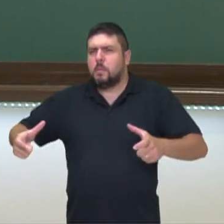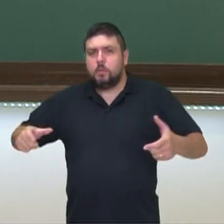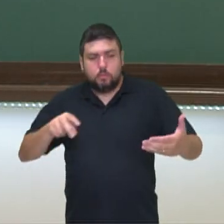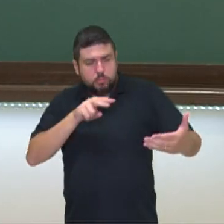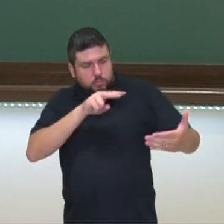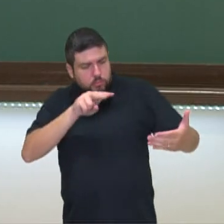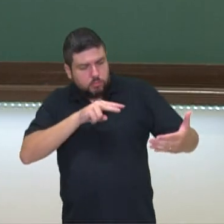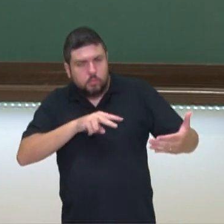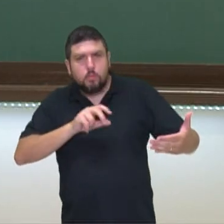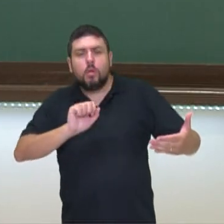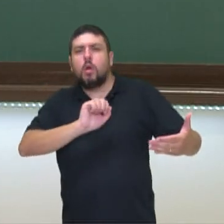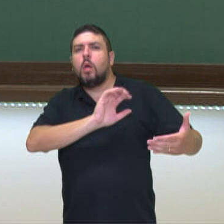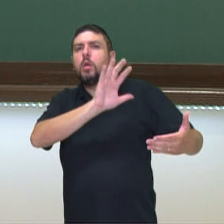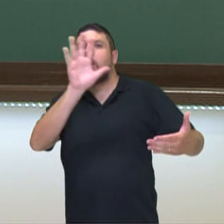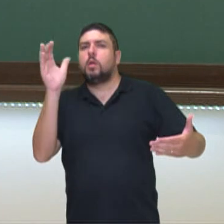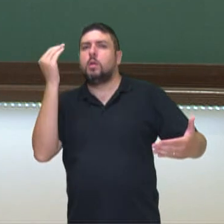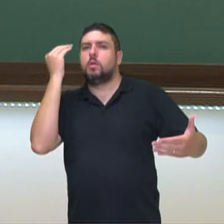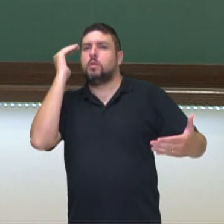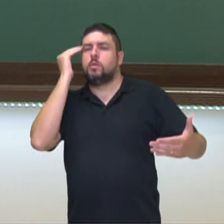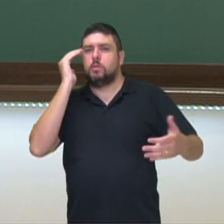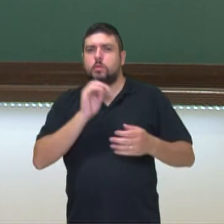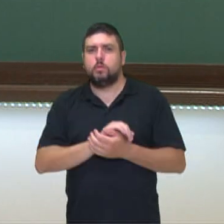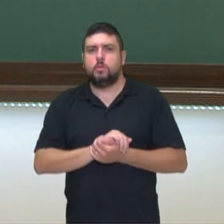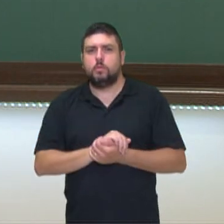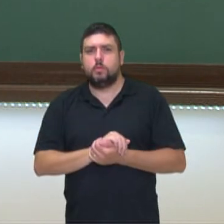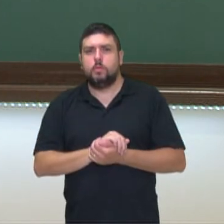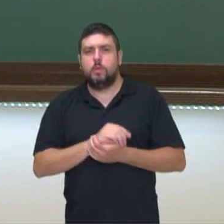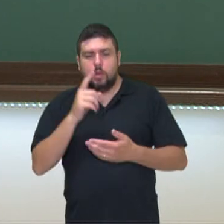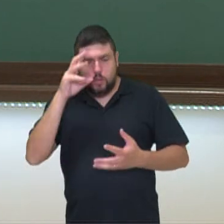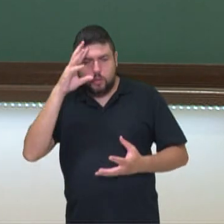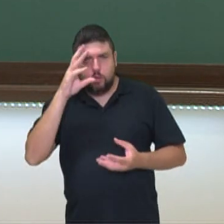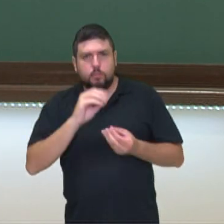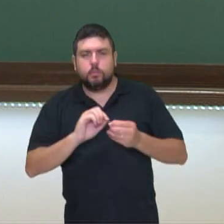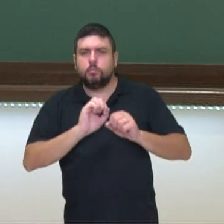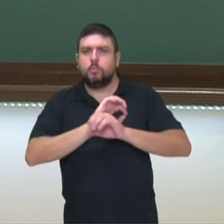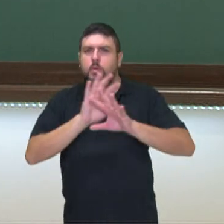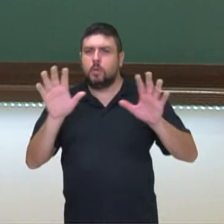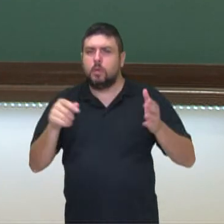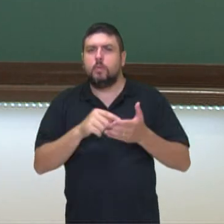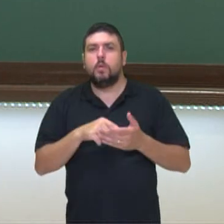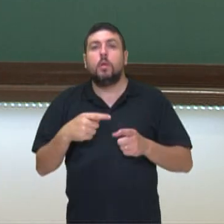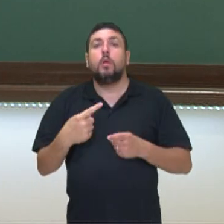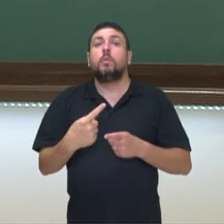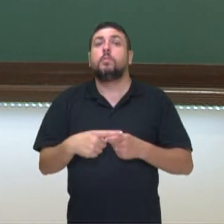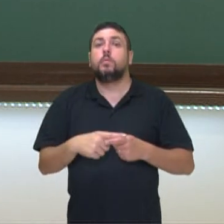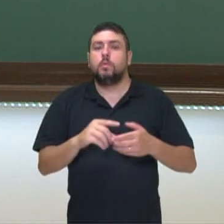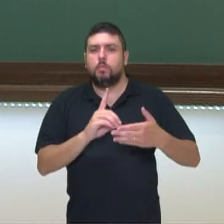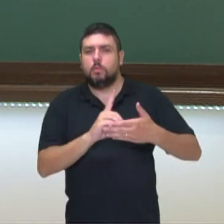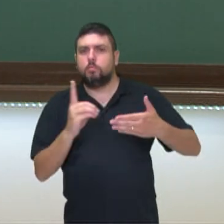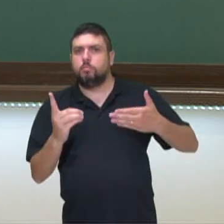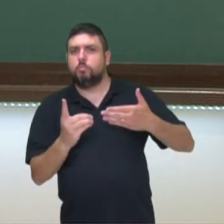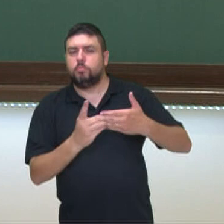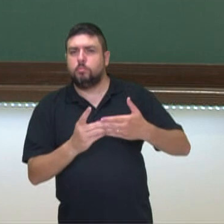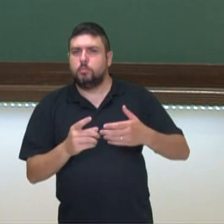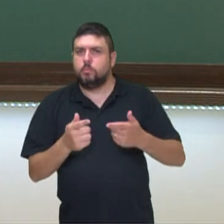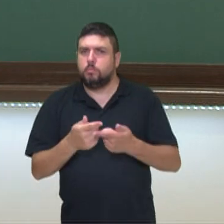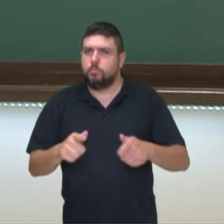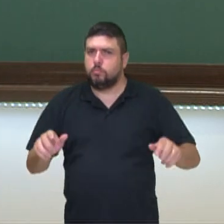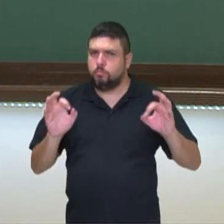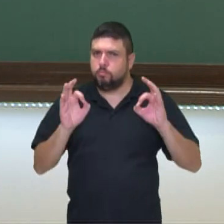abrangido. Todos os leitores conseguem entender, compreender, porque nós temos aí a norma que é padrão justamente por